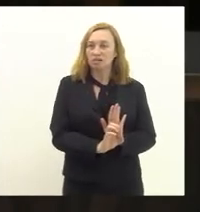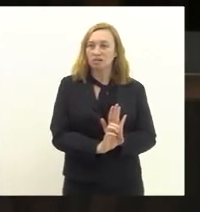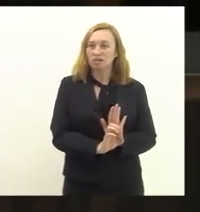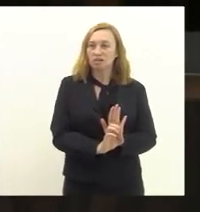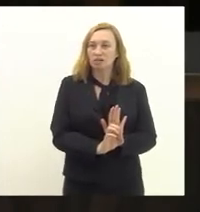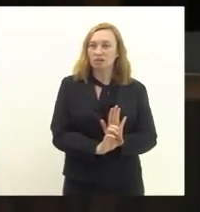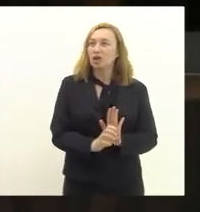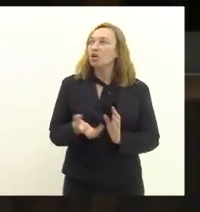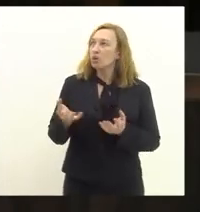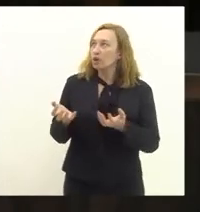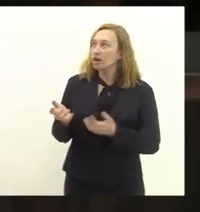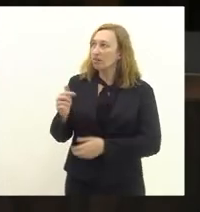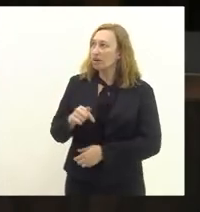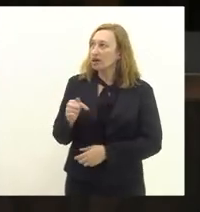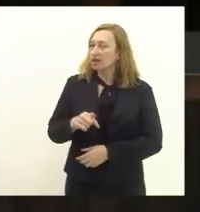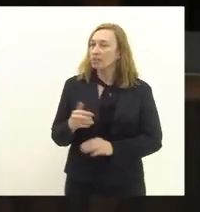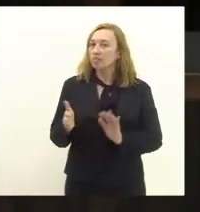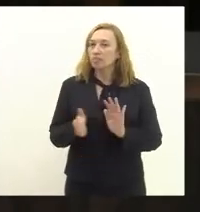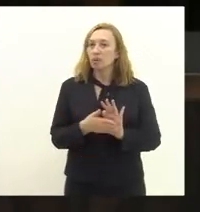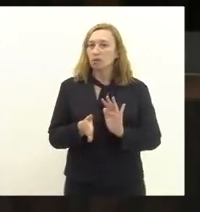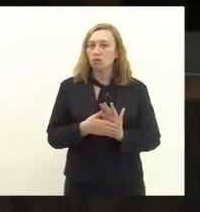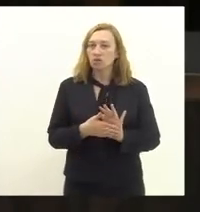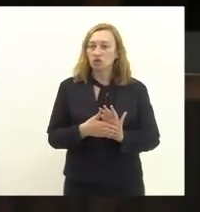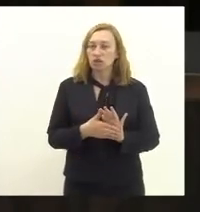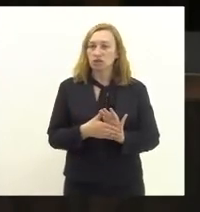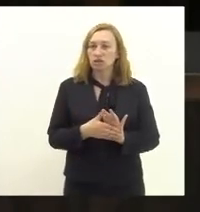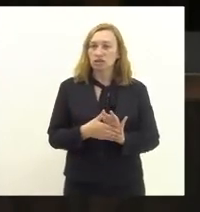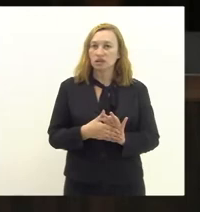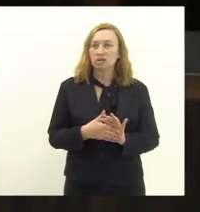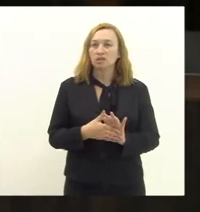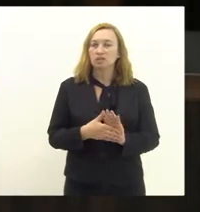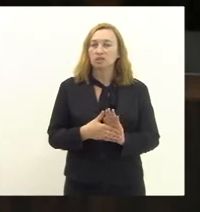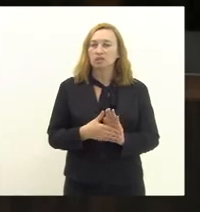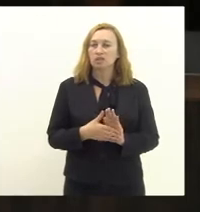Eu quero aqui propor